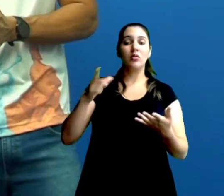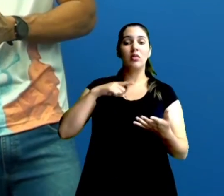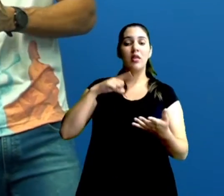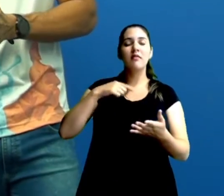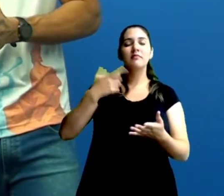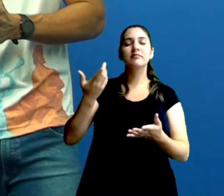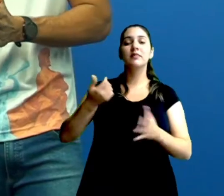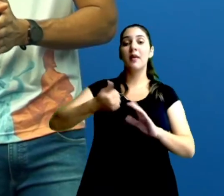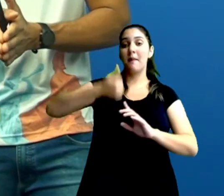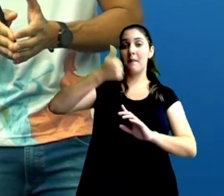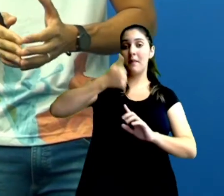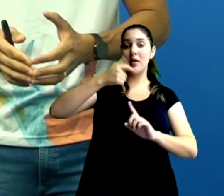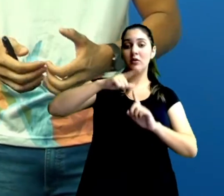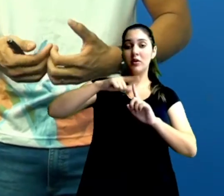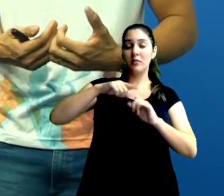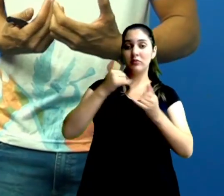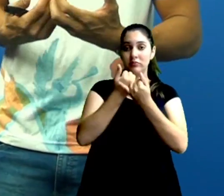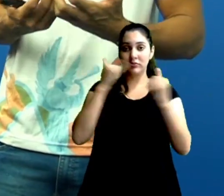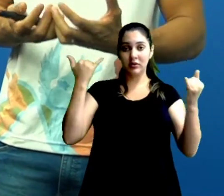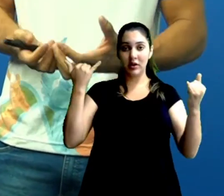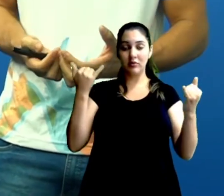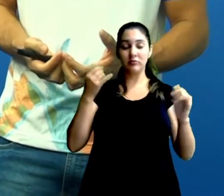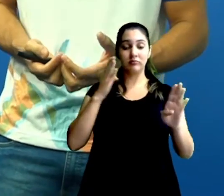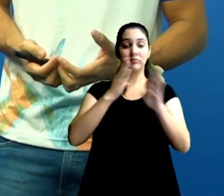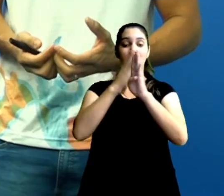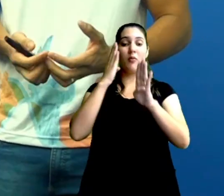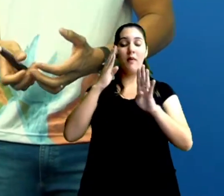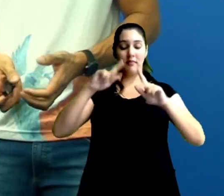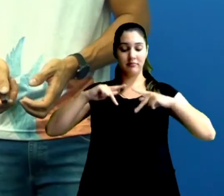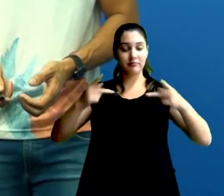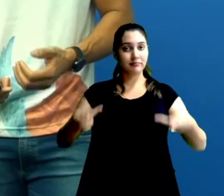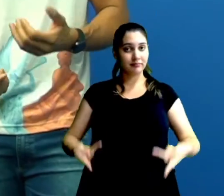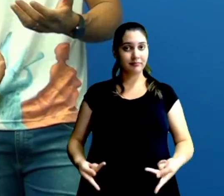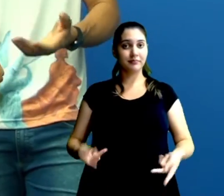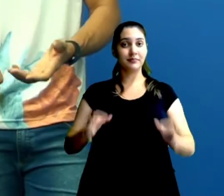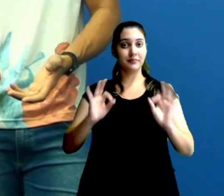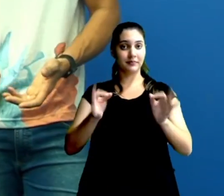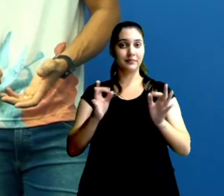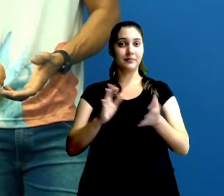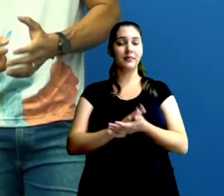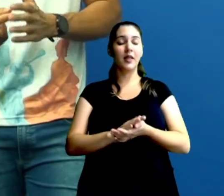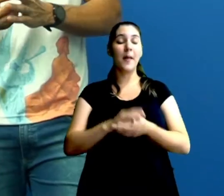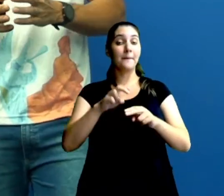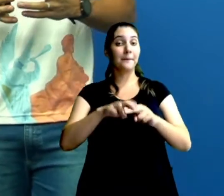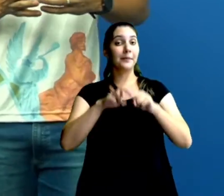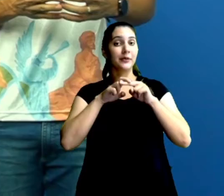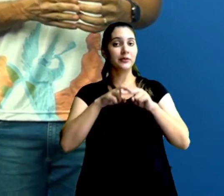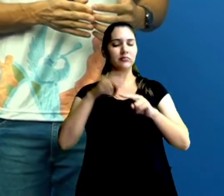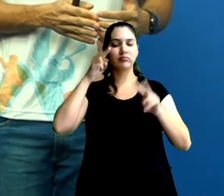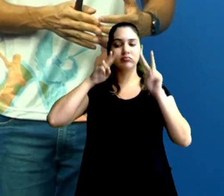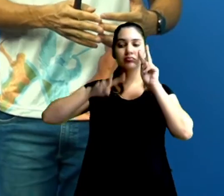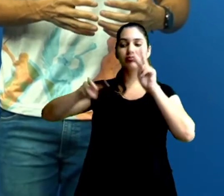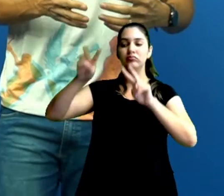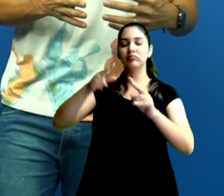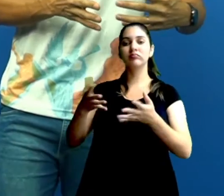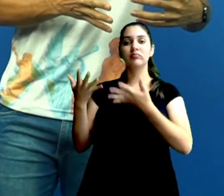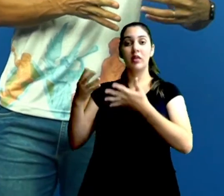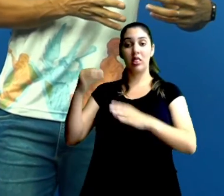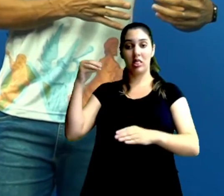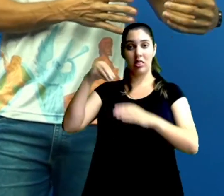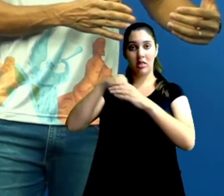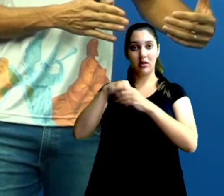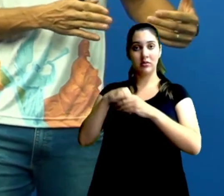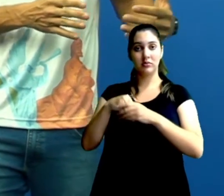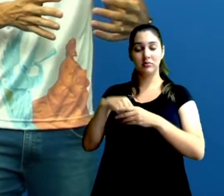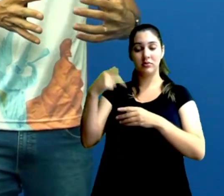na primeira fonte de energia descoberta pelos seres humanos, tá certo? Portanto, observem, que dentro